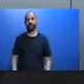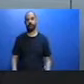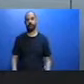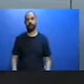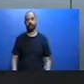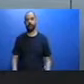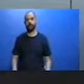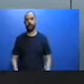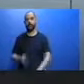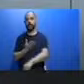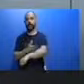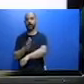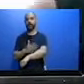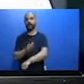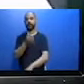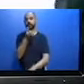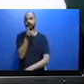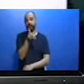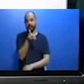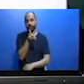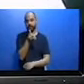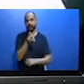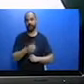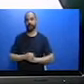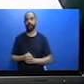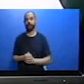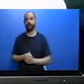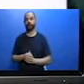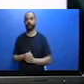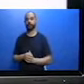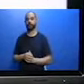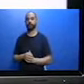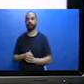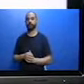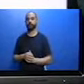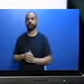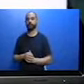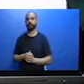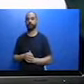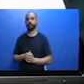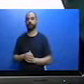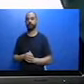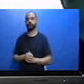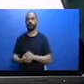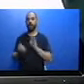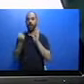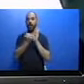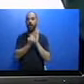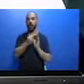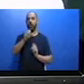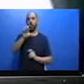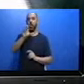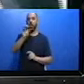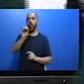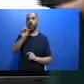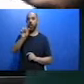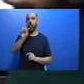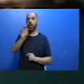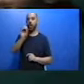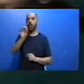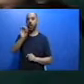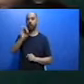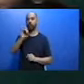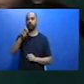o exercício tem um e esse é o logotipo do cartaz olha lá o